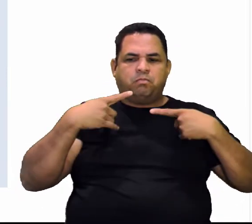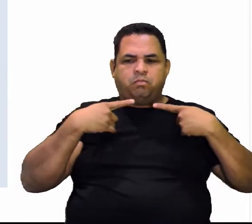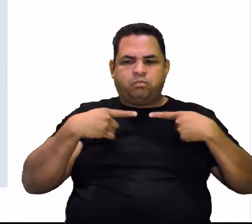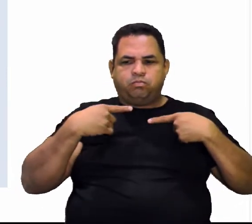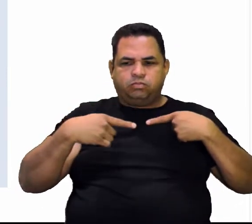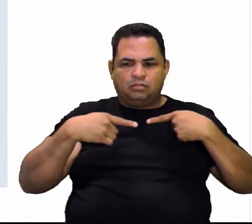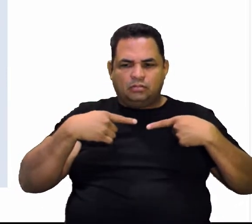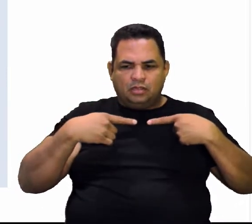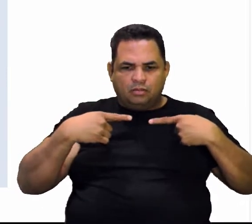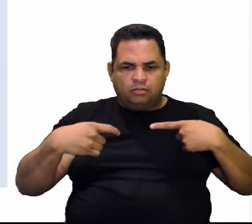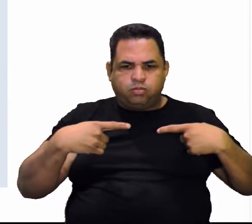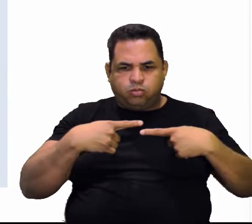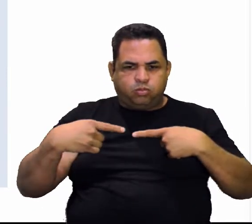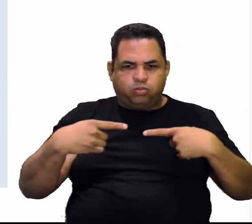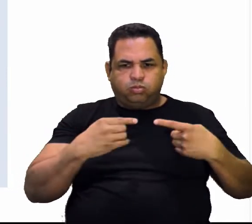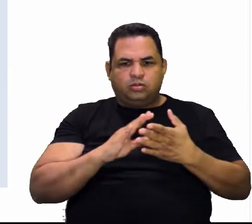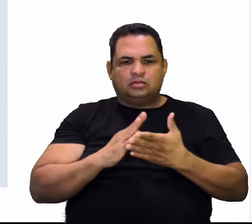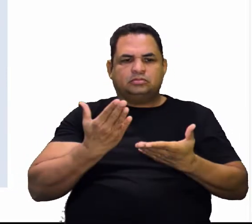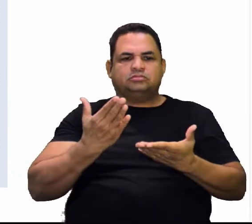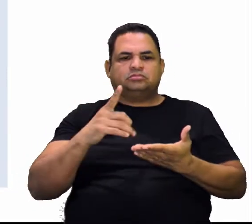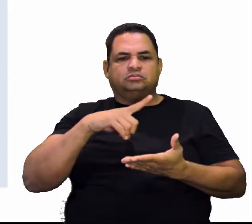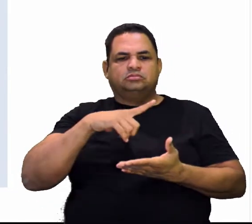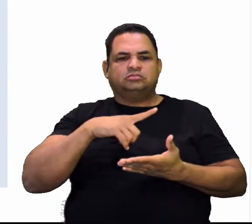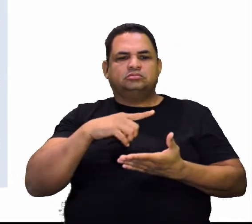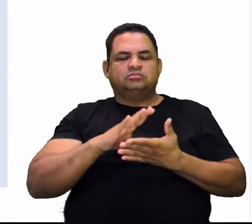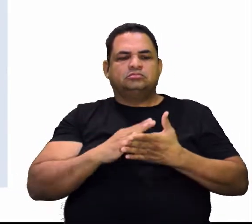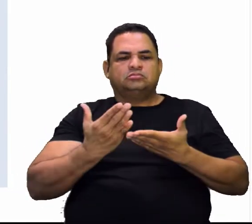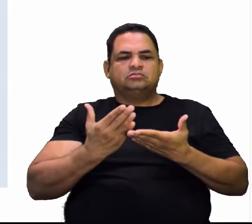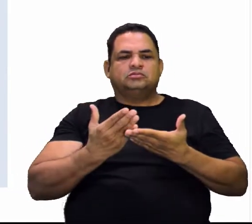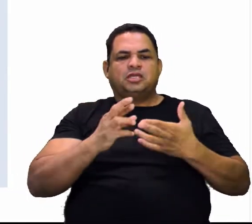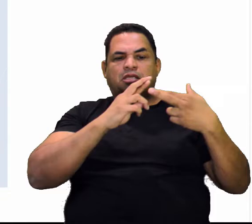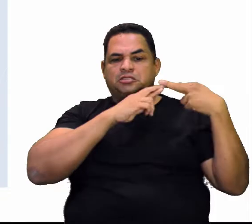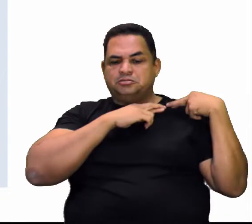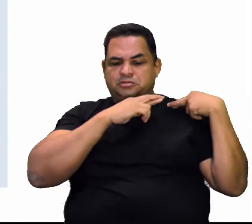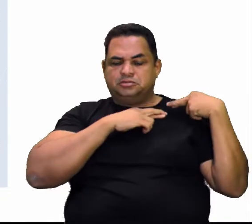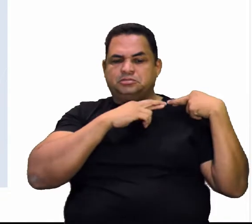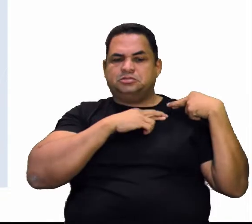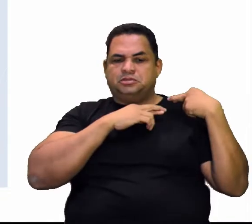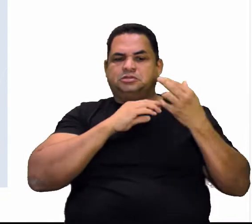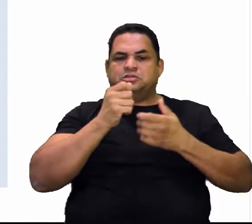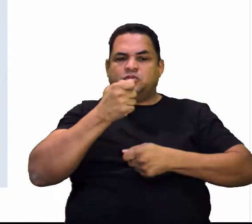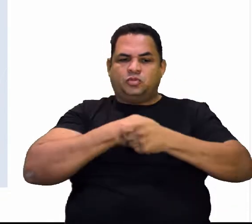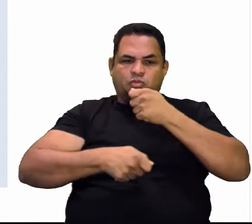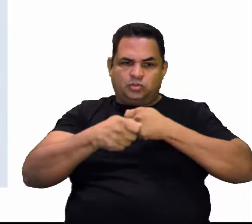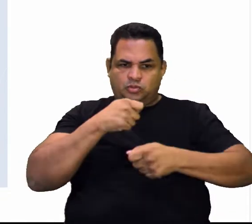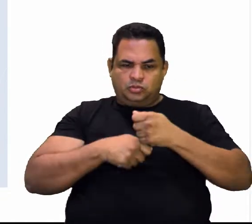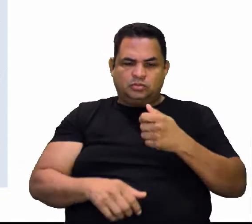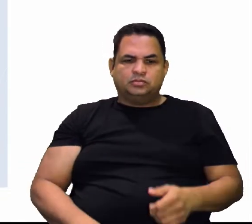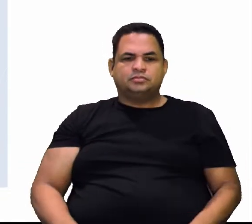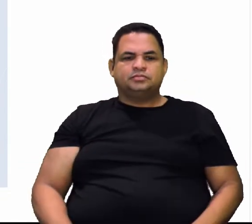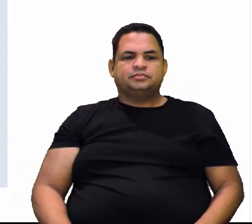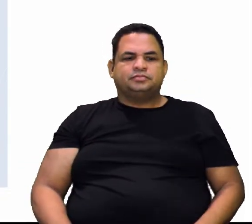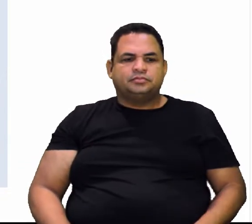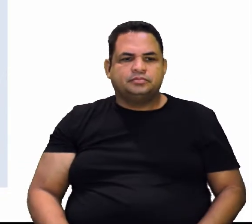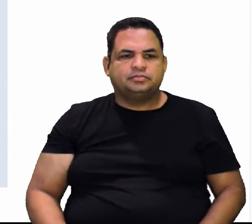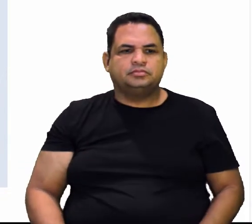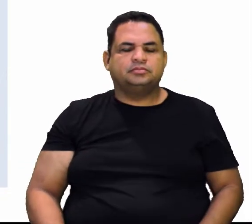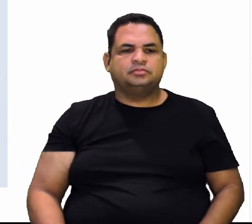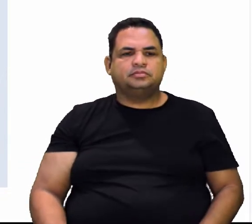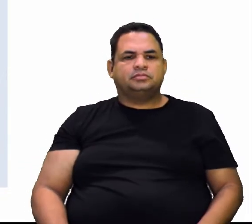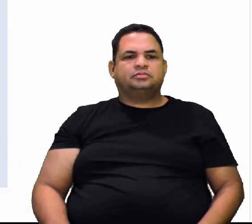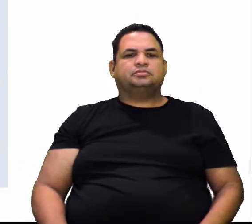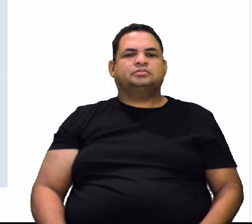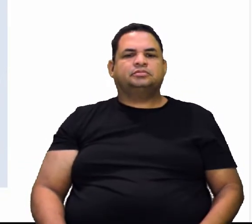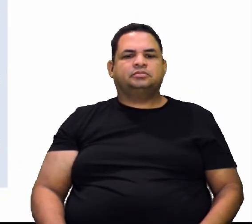guerra, assumiam uma obrigações econômicas, que nós já vimos lá atrás, quem eram os patrícios